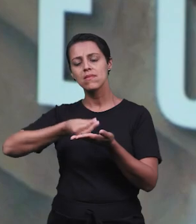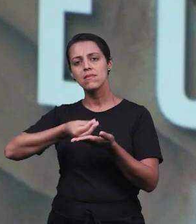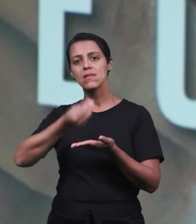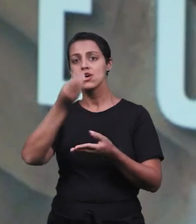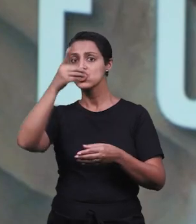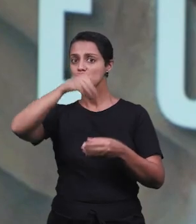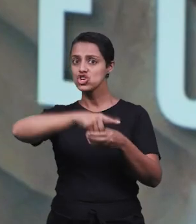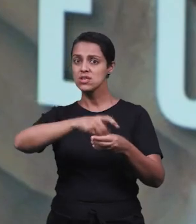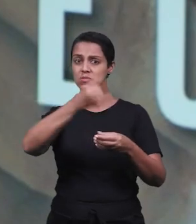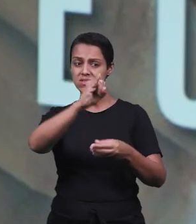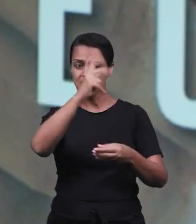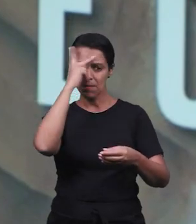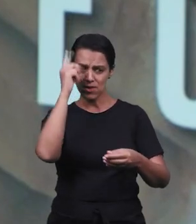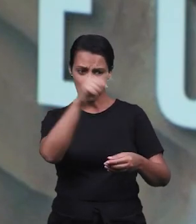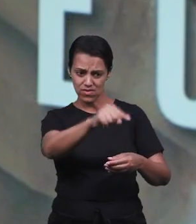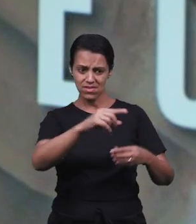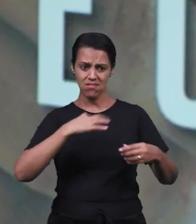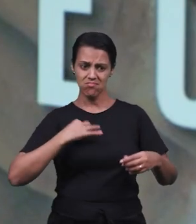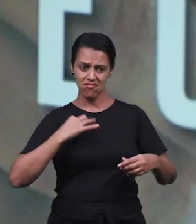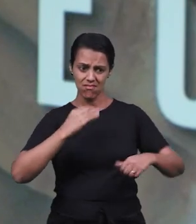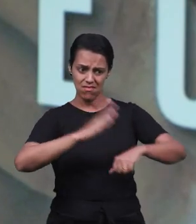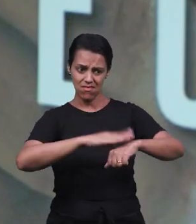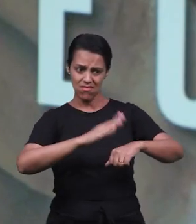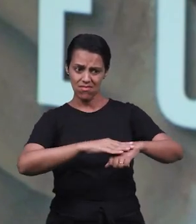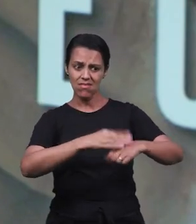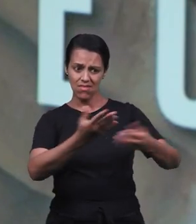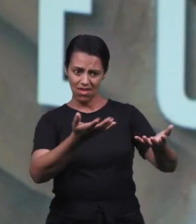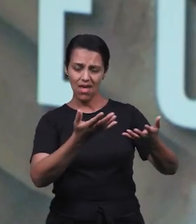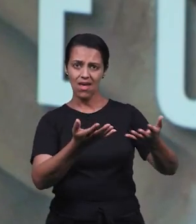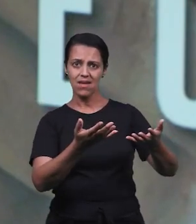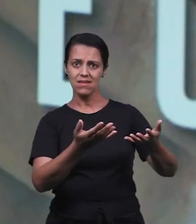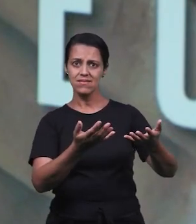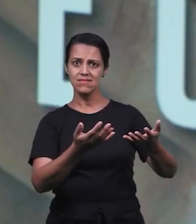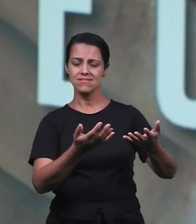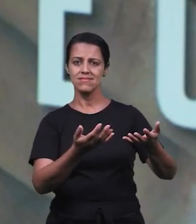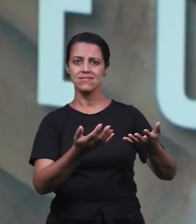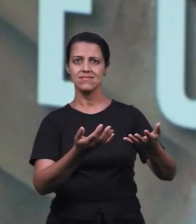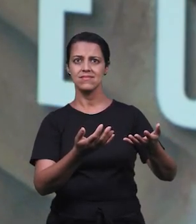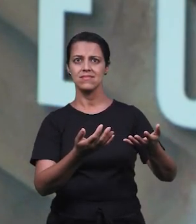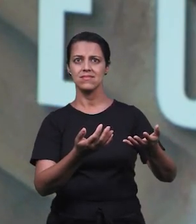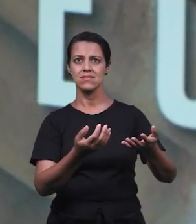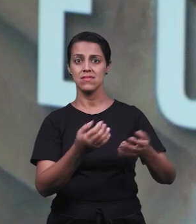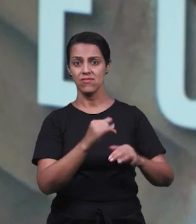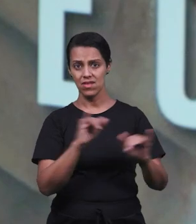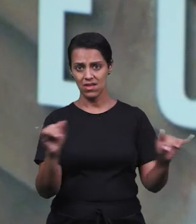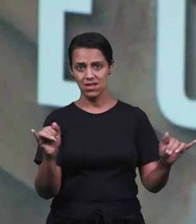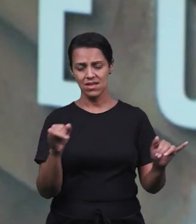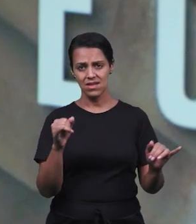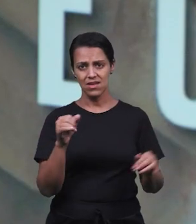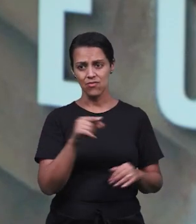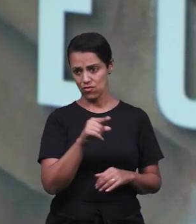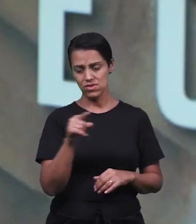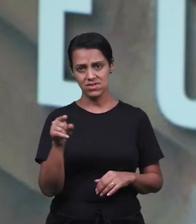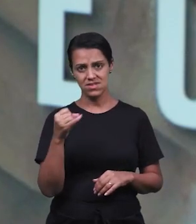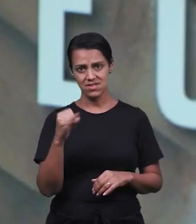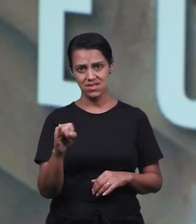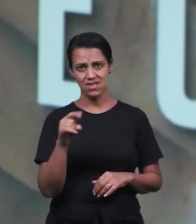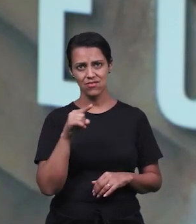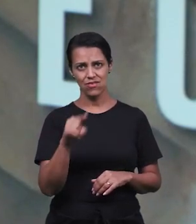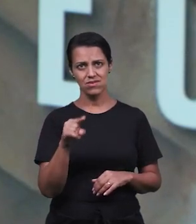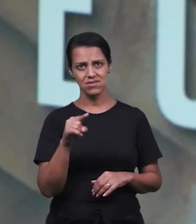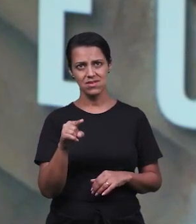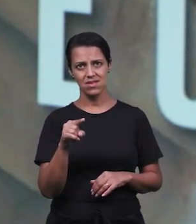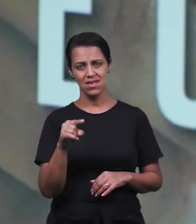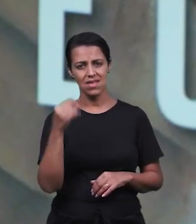nós ainda falamos ao nosso rebanho, só faça isso quem tiver um